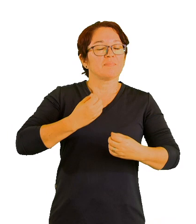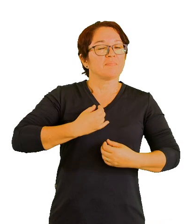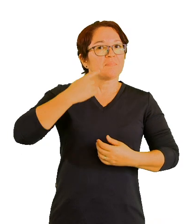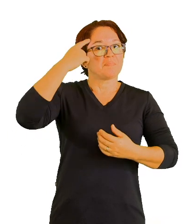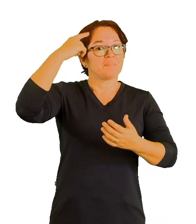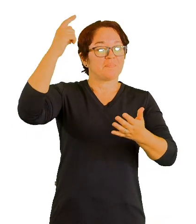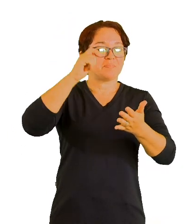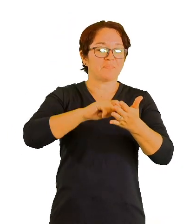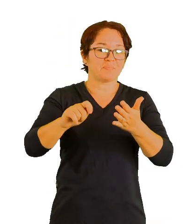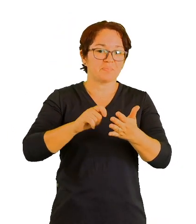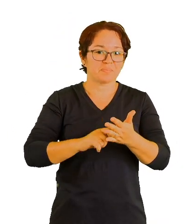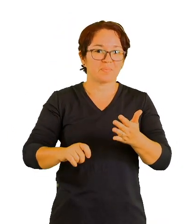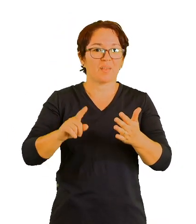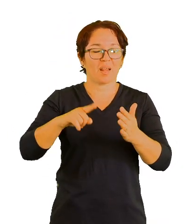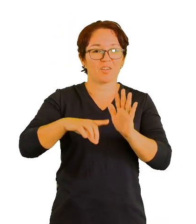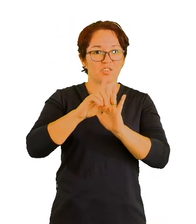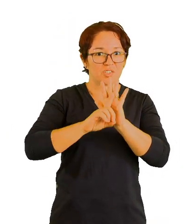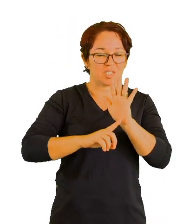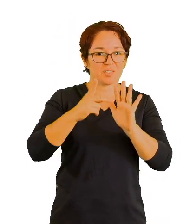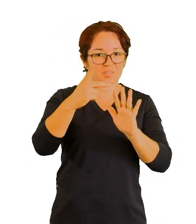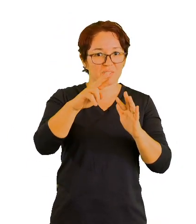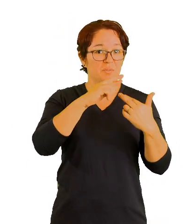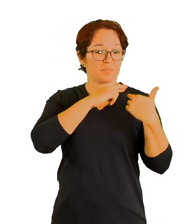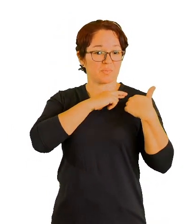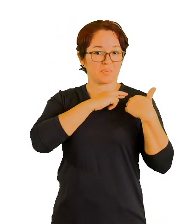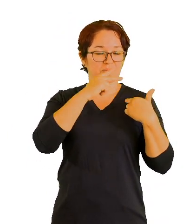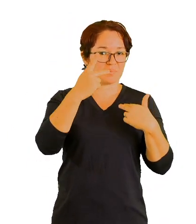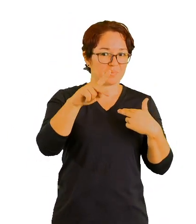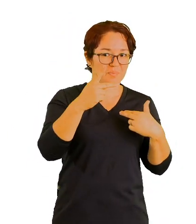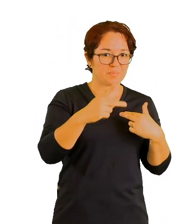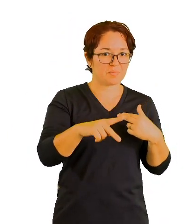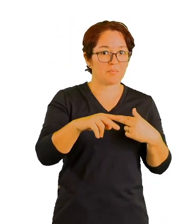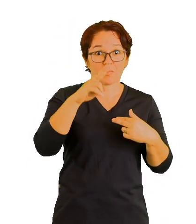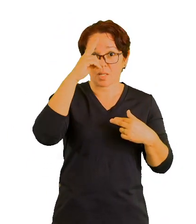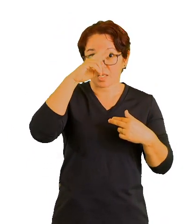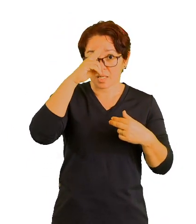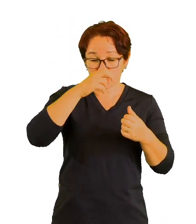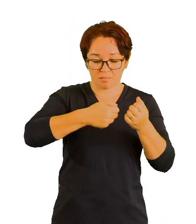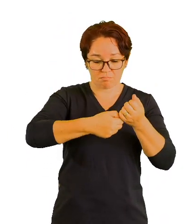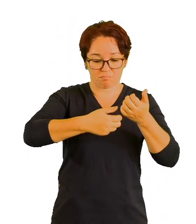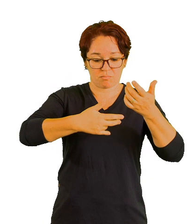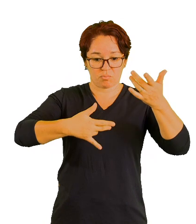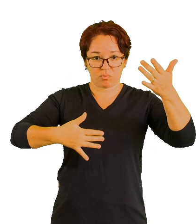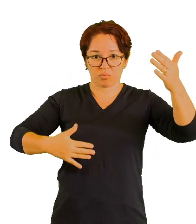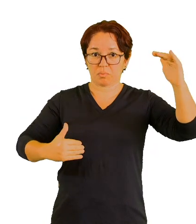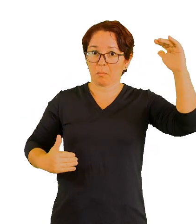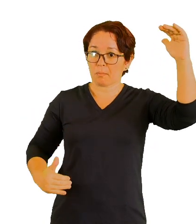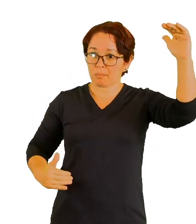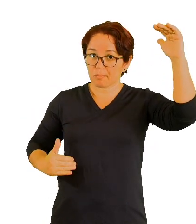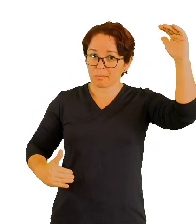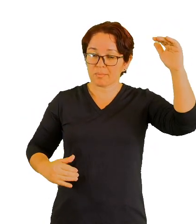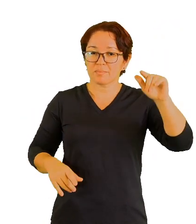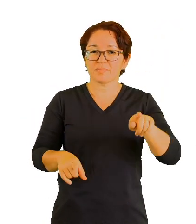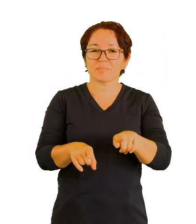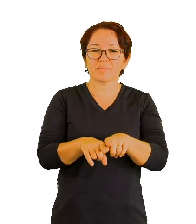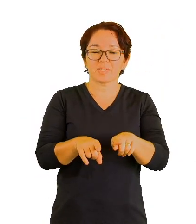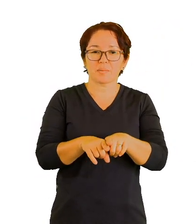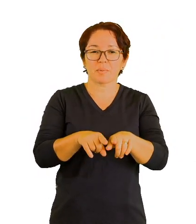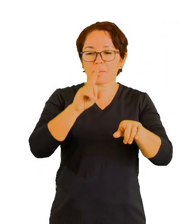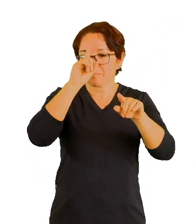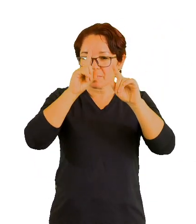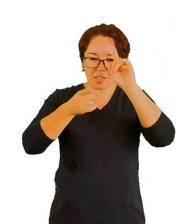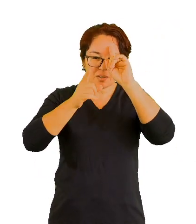que esse documento ele é extenso e contém normas para todos os segmentos do ambiente escolar.